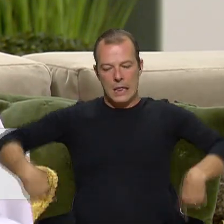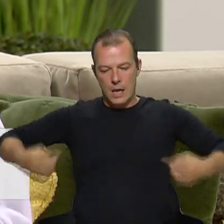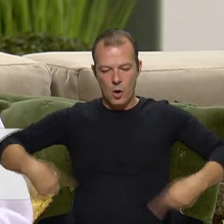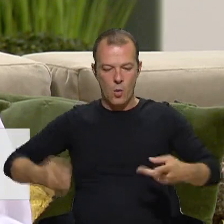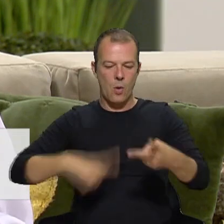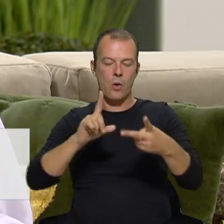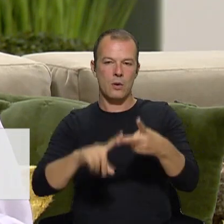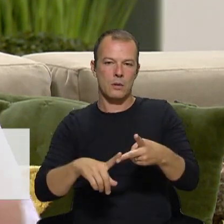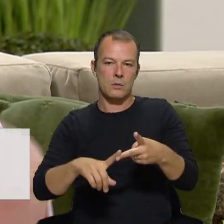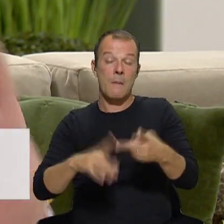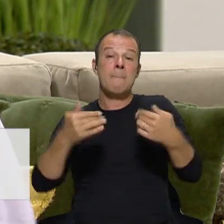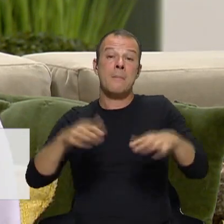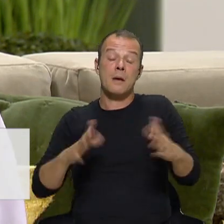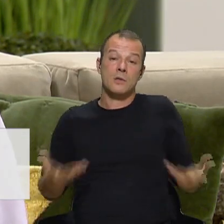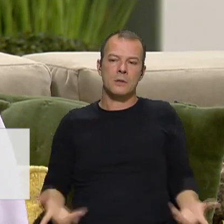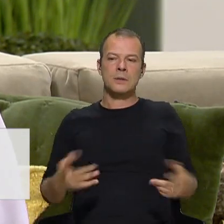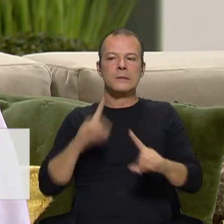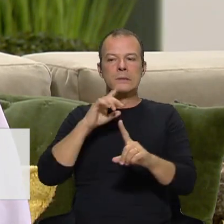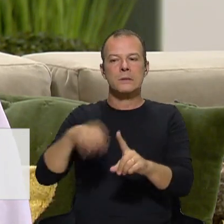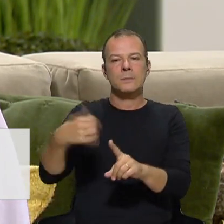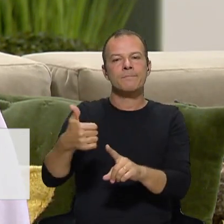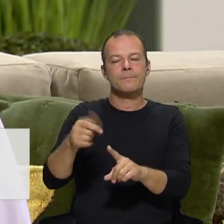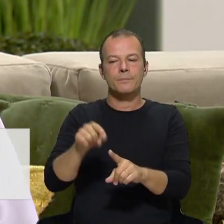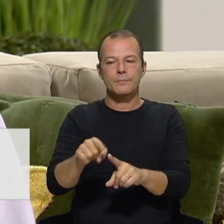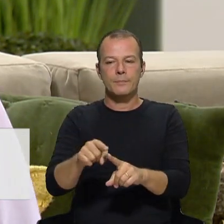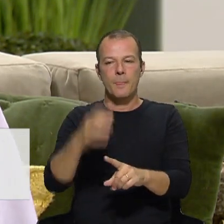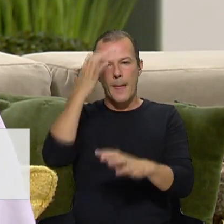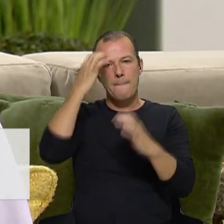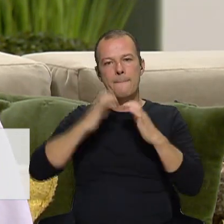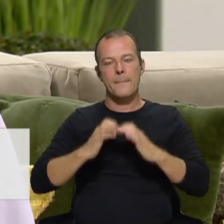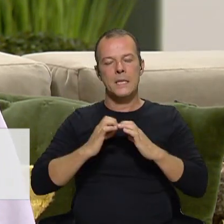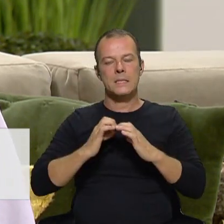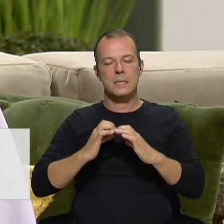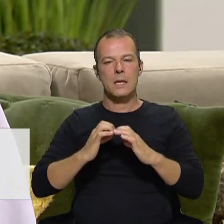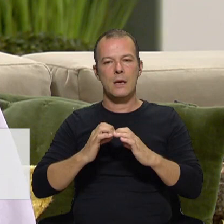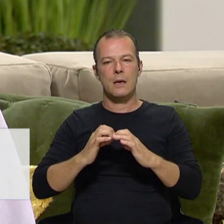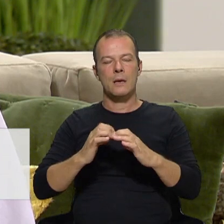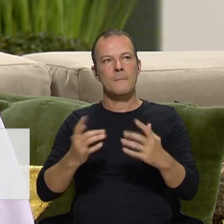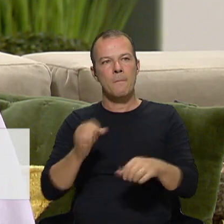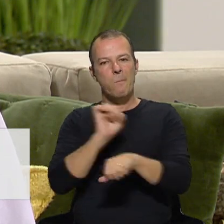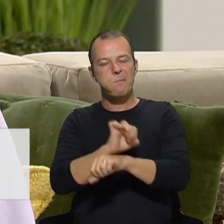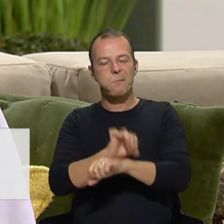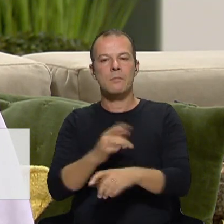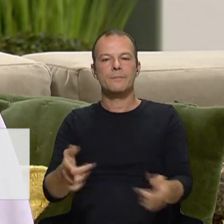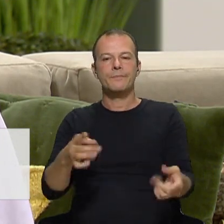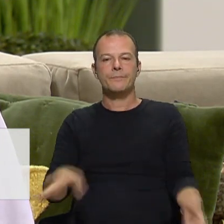rodas, mas essencialmente a paralisia cerebral caracteriza-se